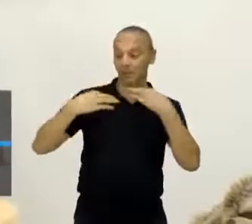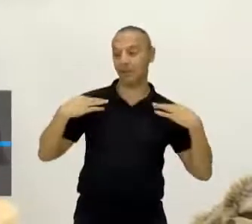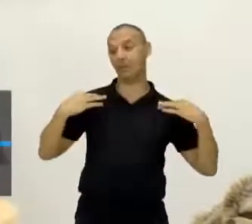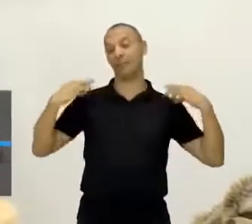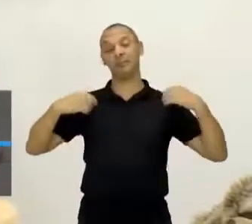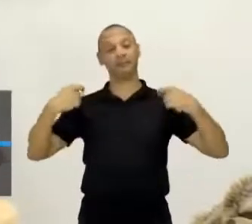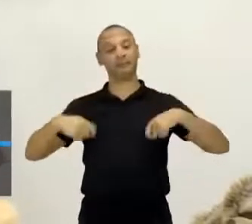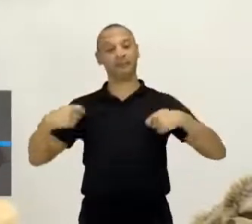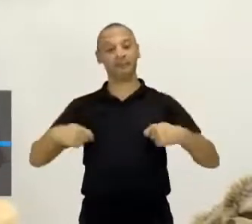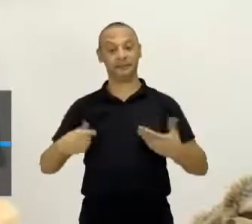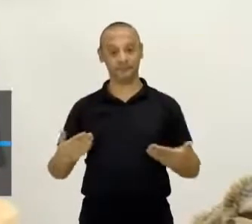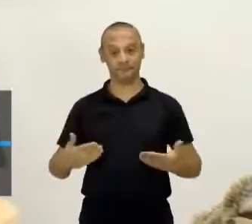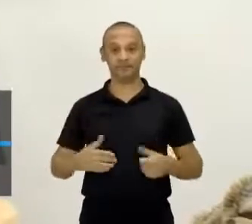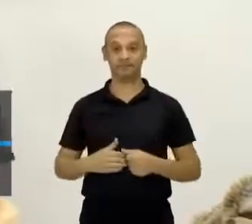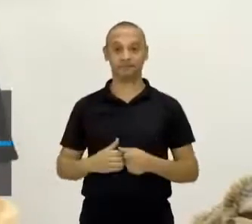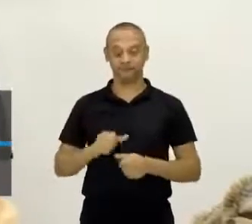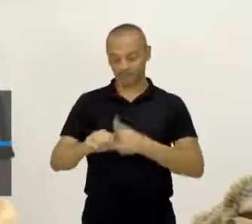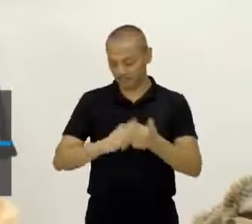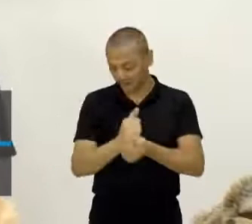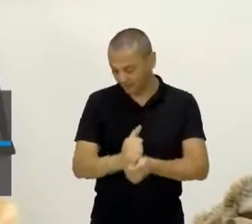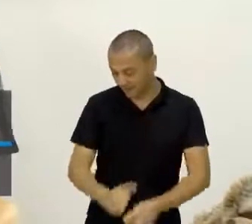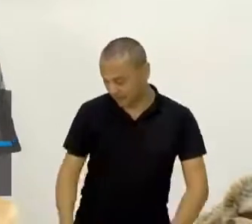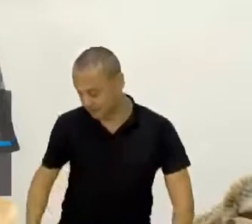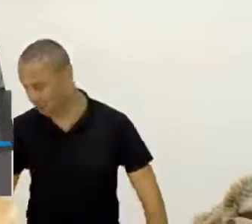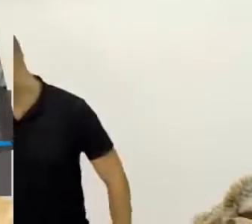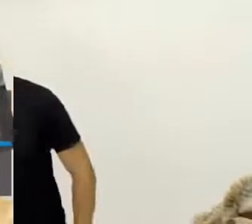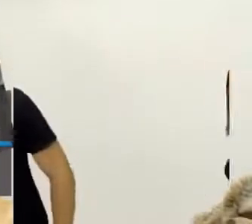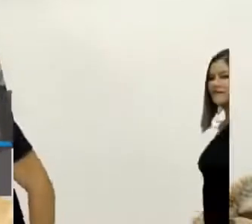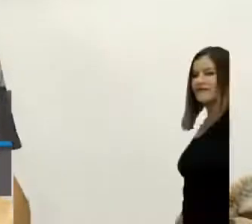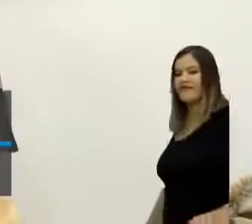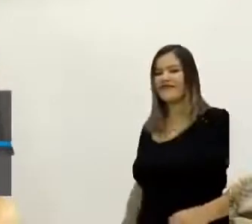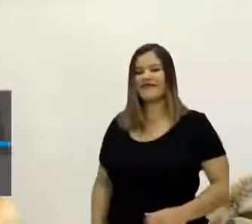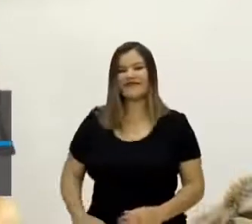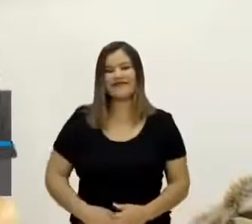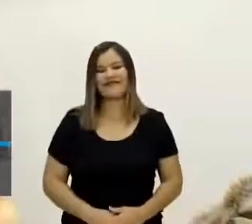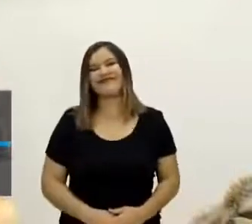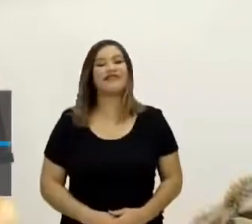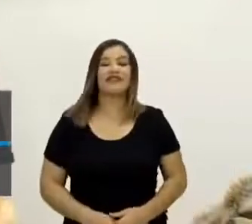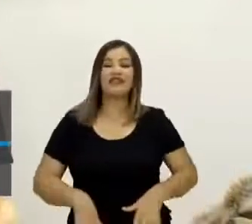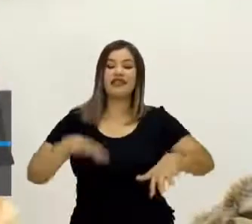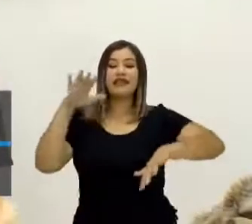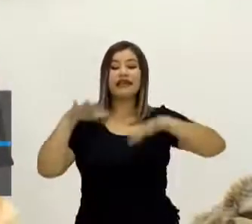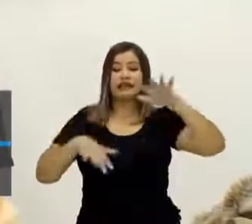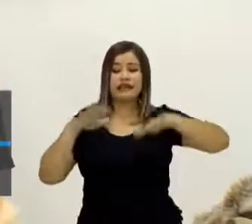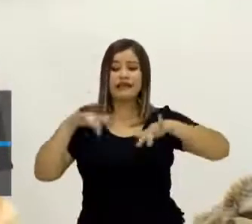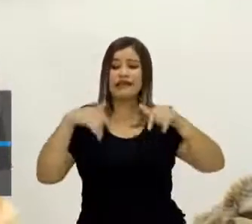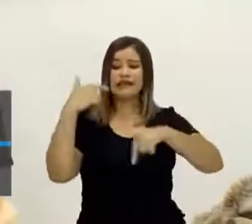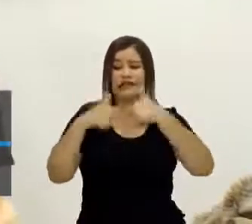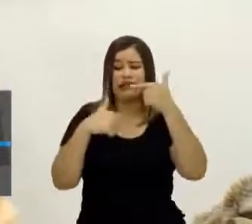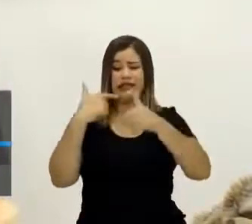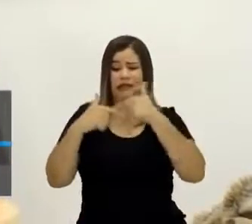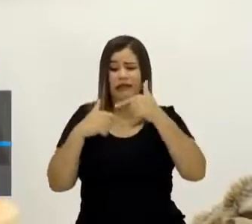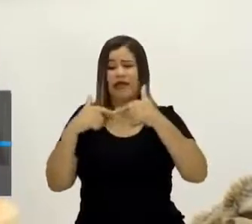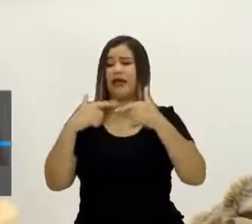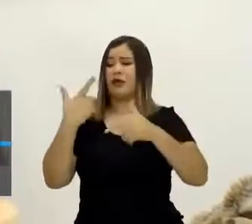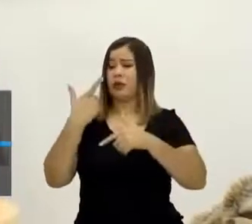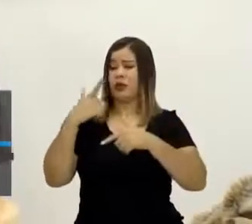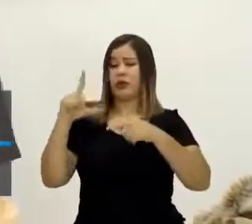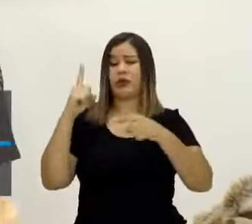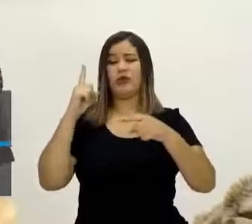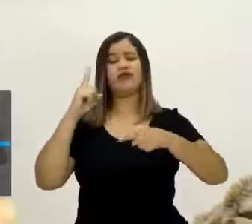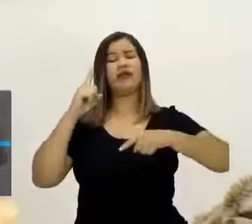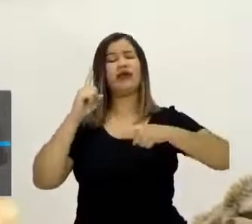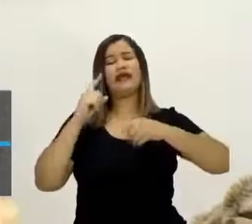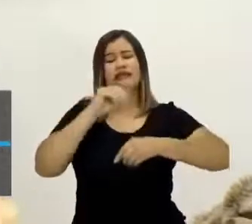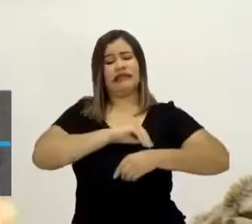né? E às vezes a pessoa está se submetendo a um emprego para ganhar menos e